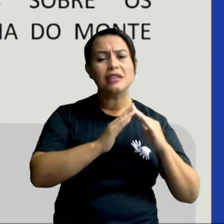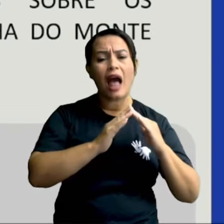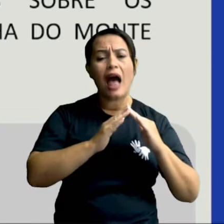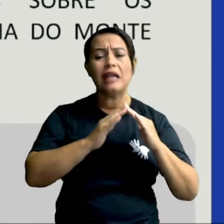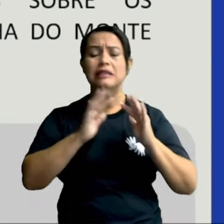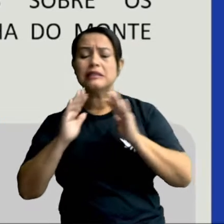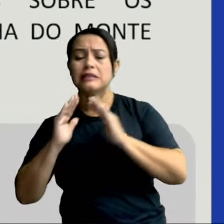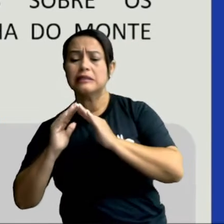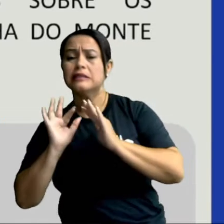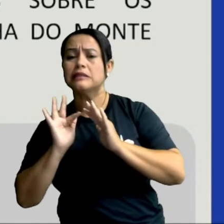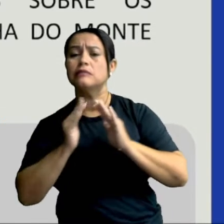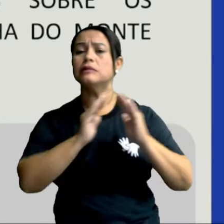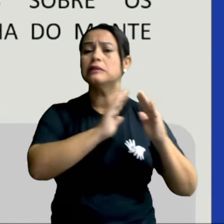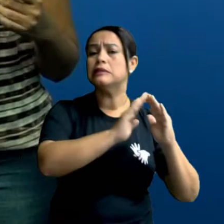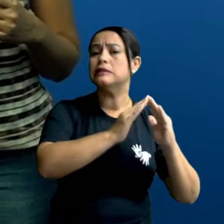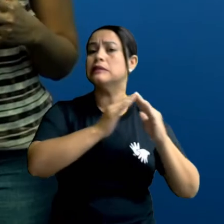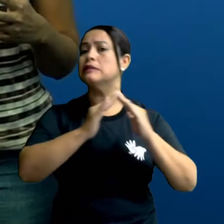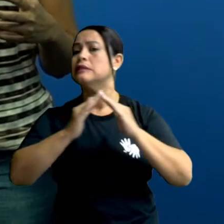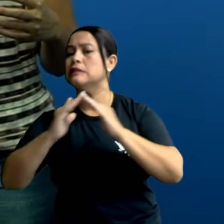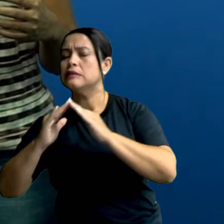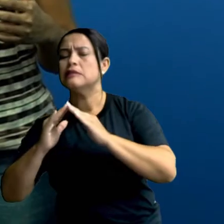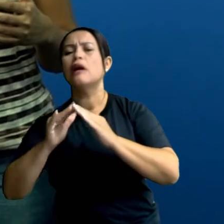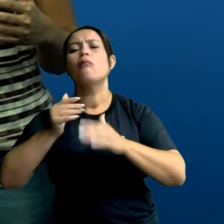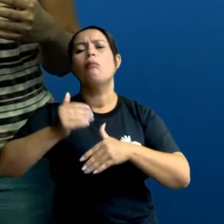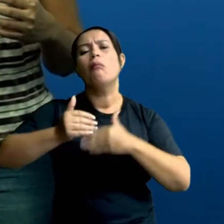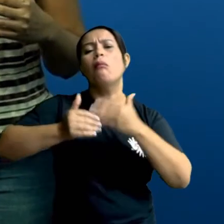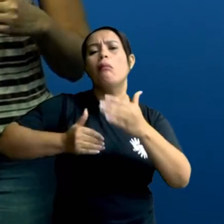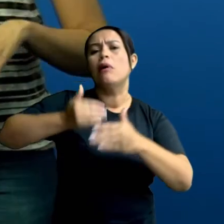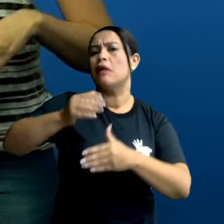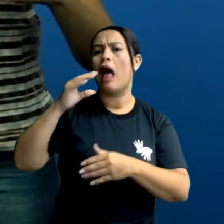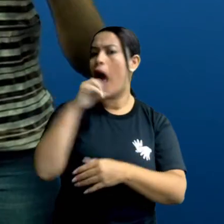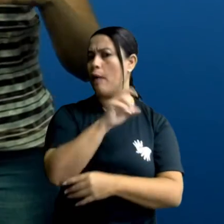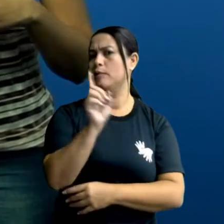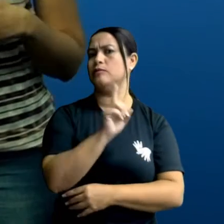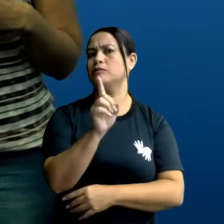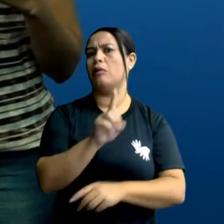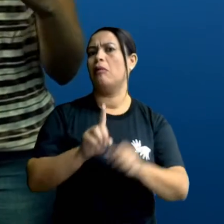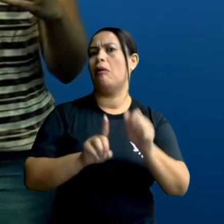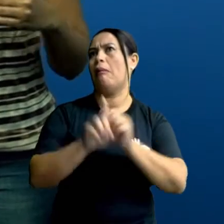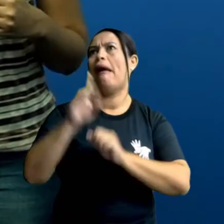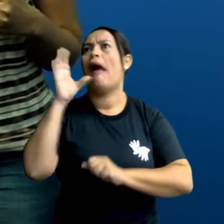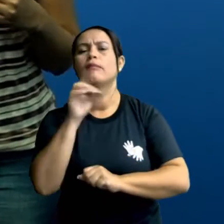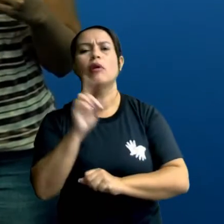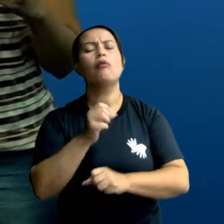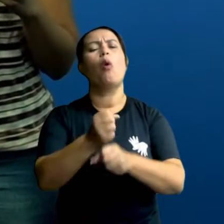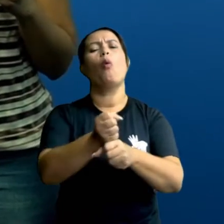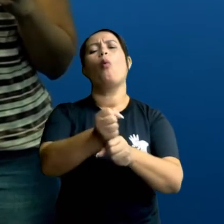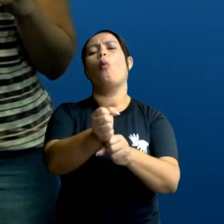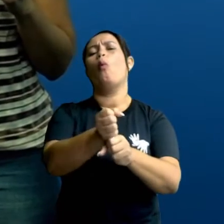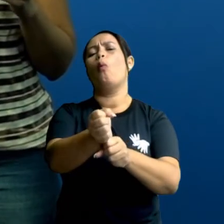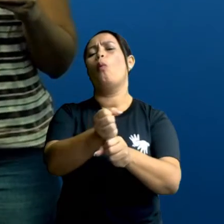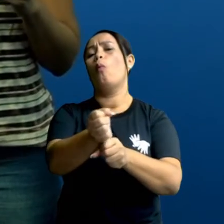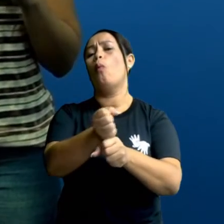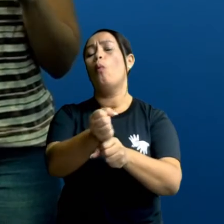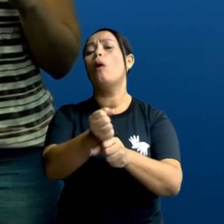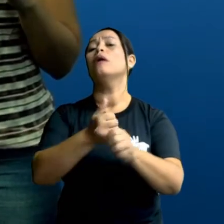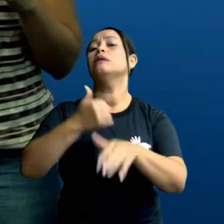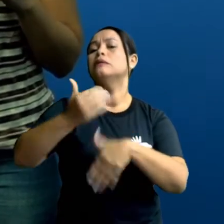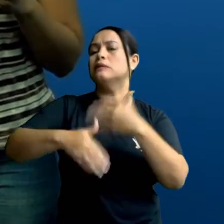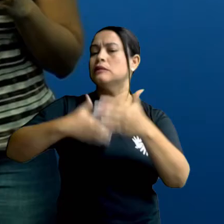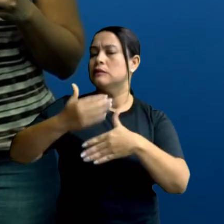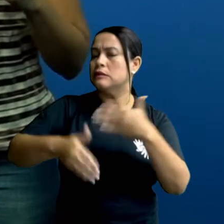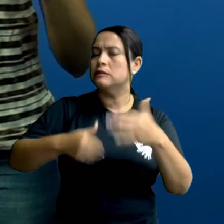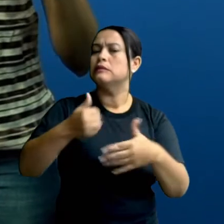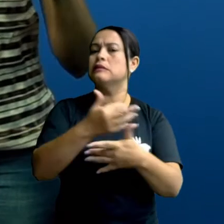a passos, né? Não é de um dia para o outro, não é de um mês para o outro. Foi anos após anos que a nossa cidade foi